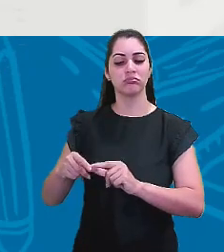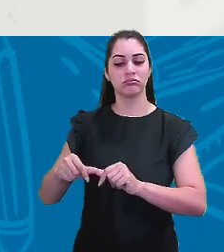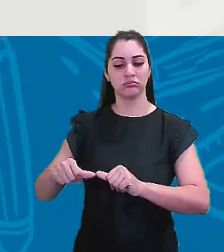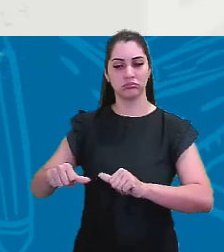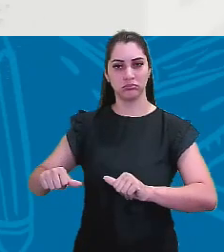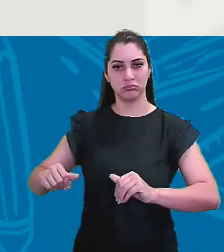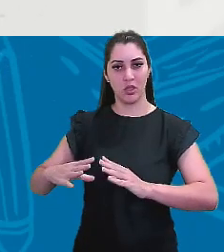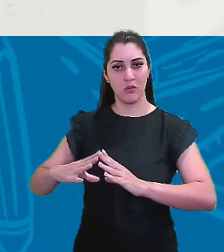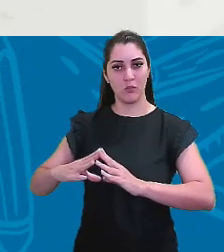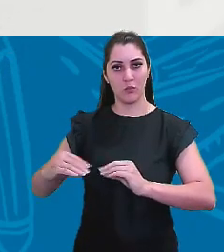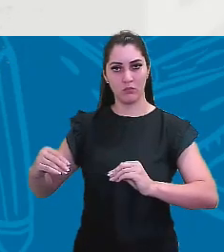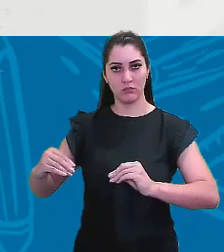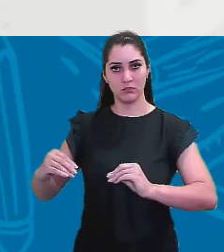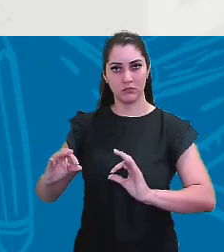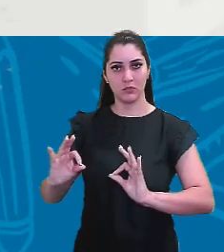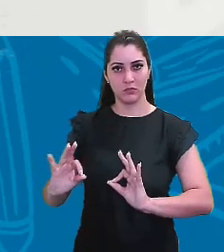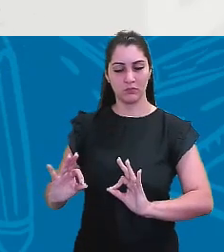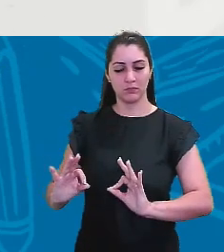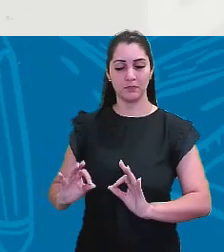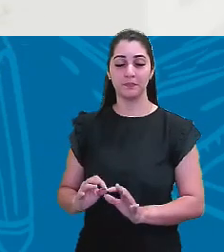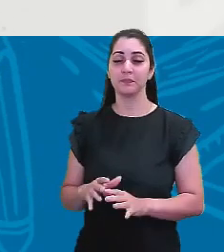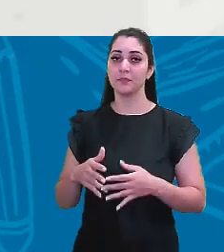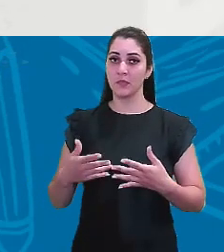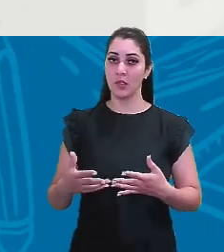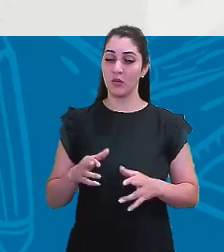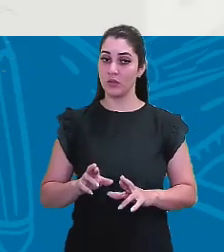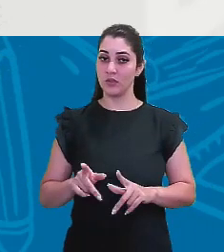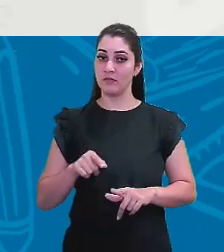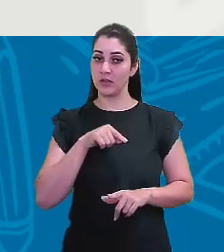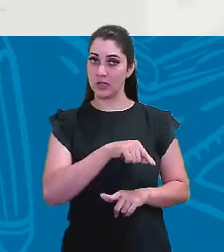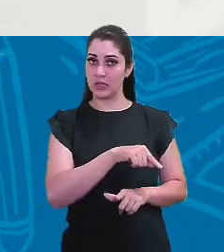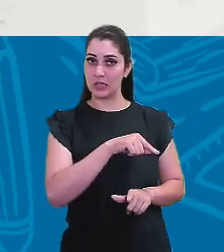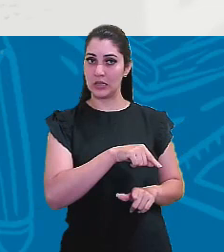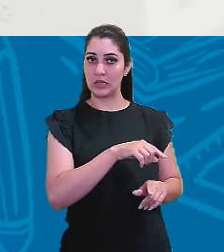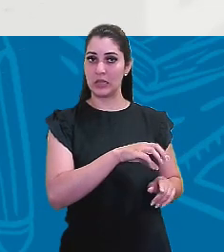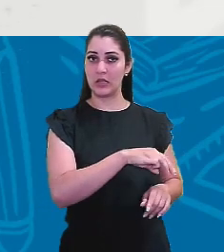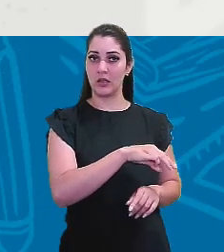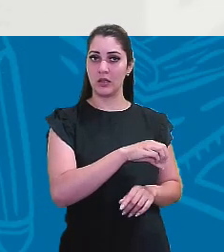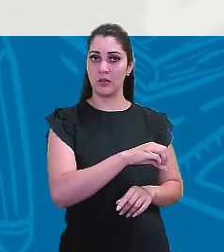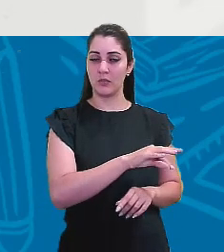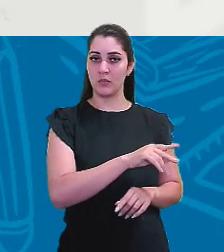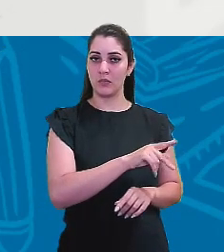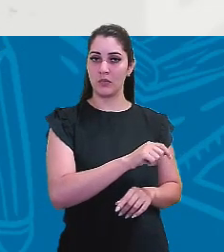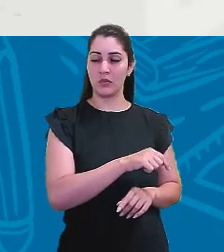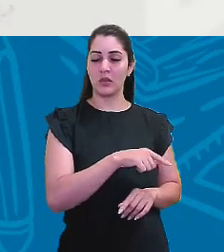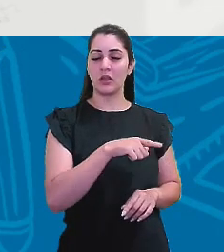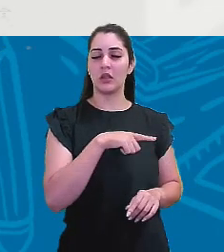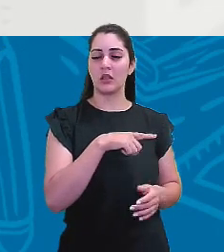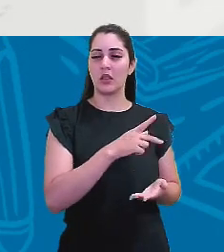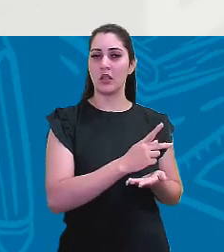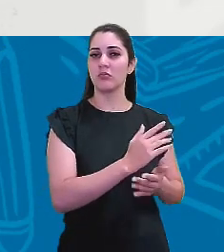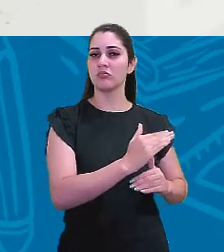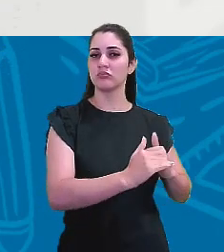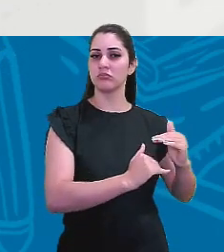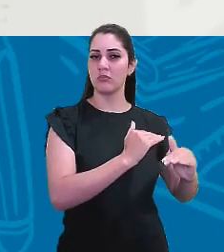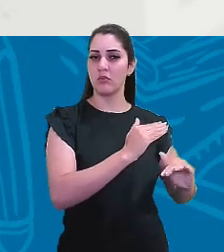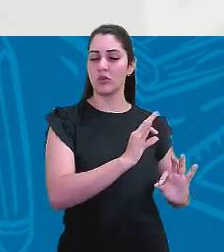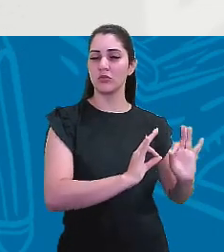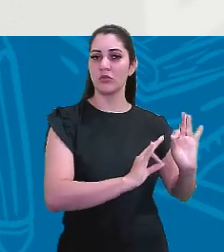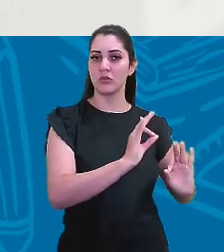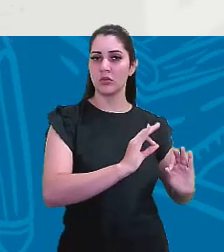ela vai desaparecendo, ok? Então, diferente das montanhas que estão um processo mais equilibrado, que o processo de